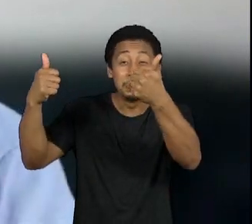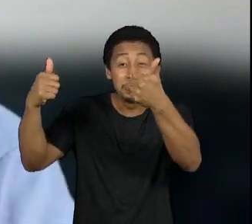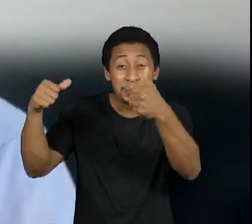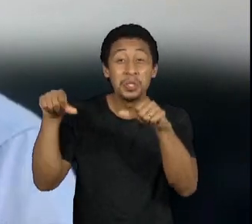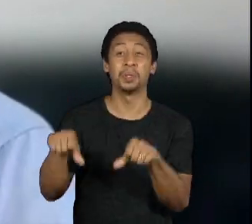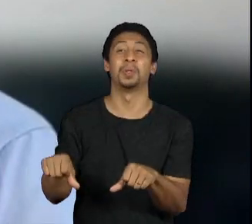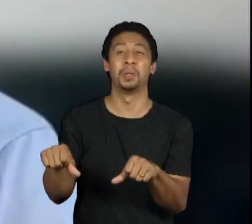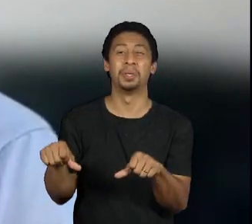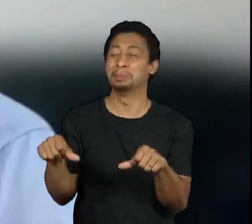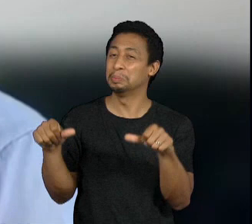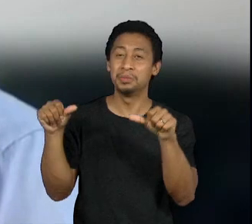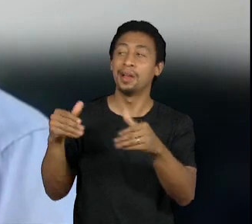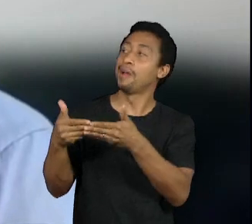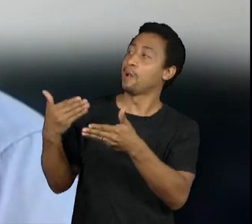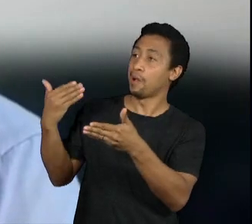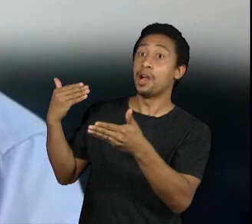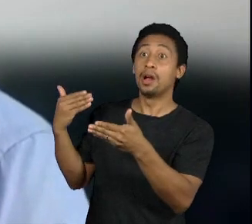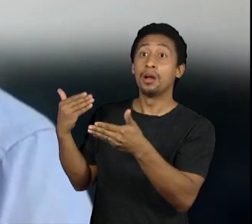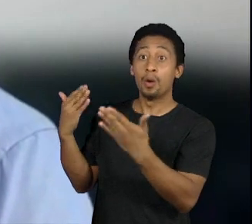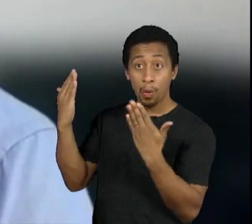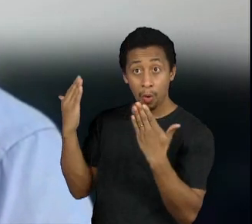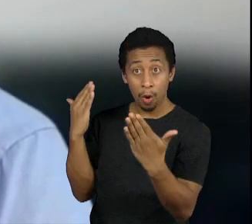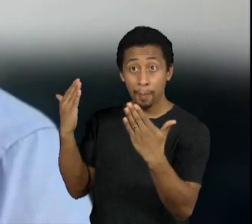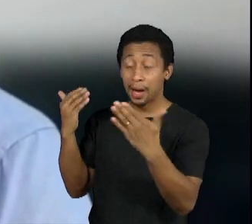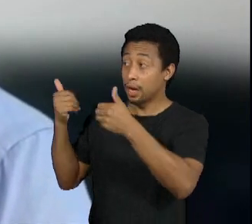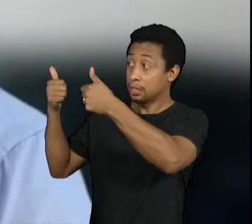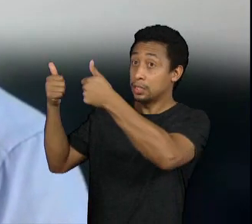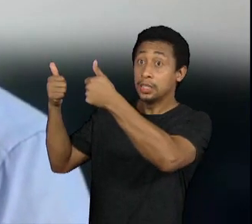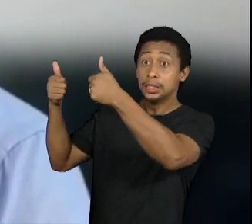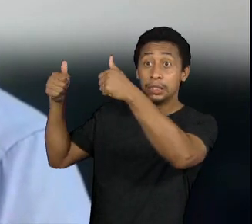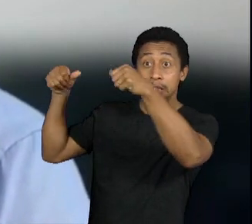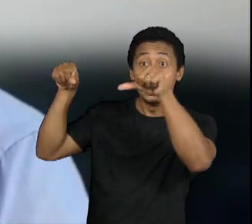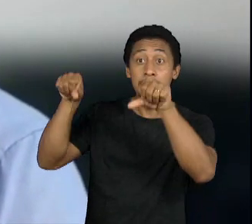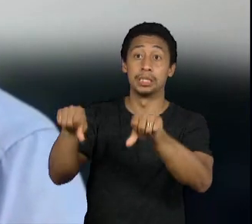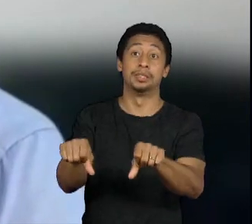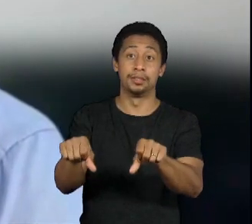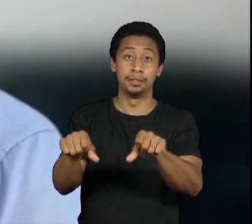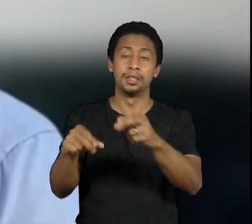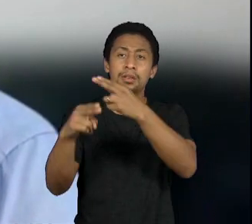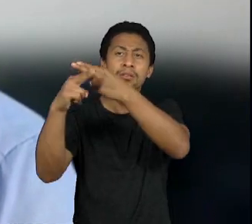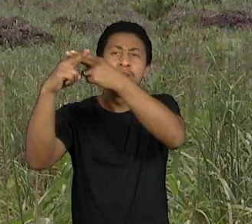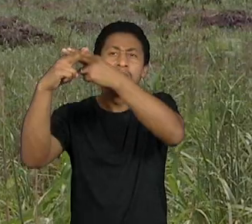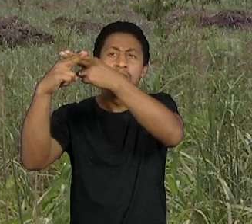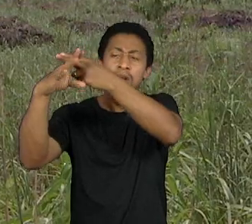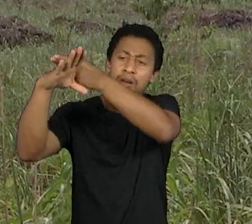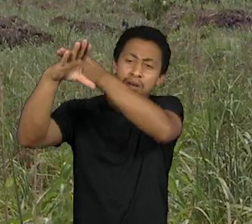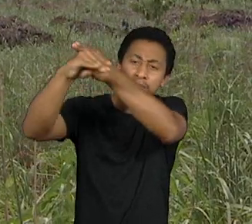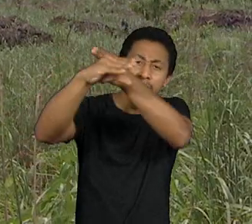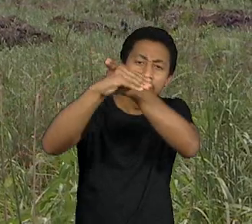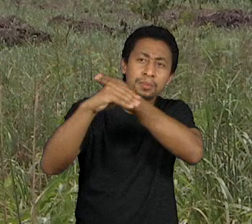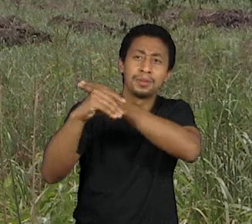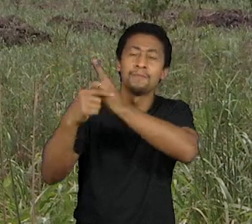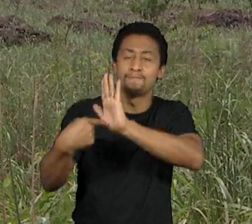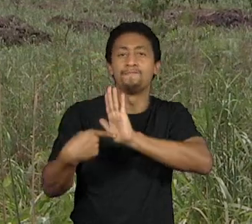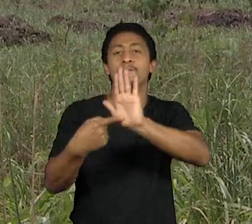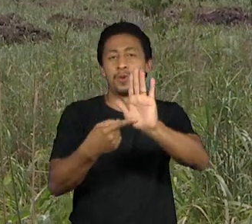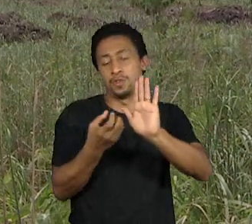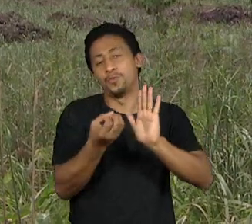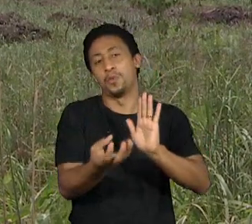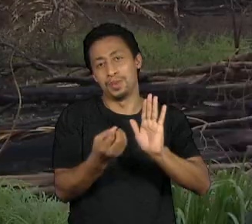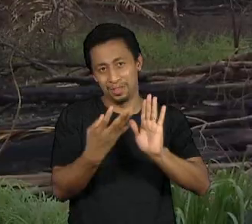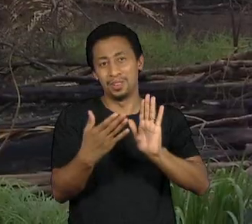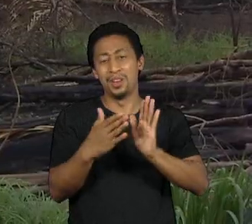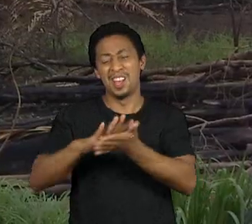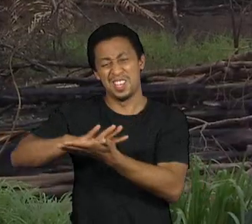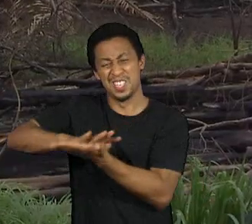começamos, isso não há a menor dúvida. Os números do INPE mostram isso claramente. Aumento de